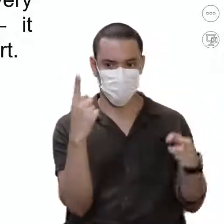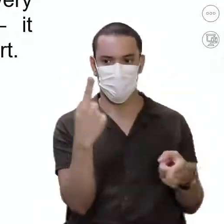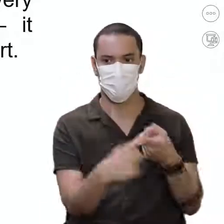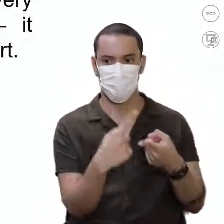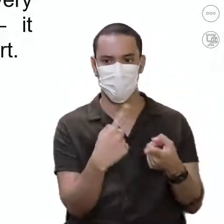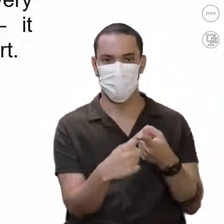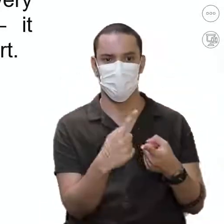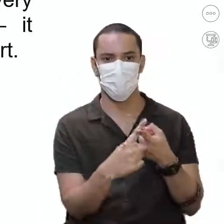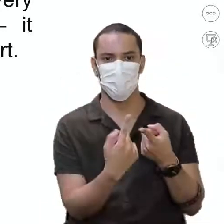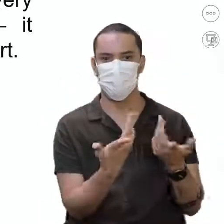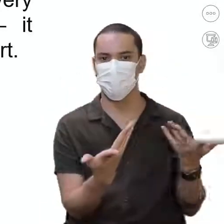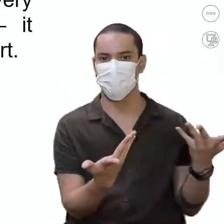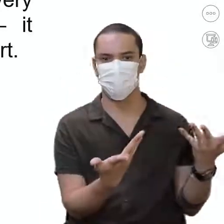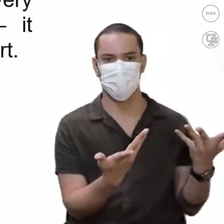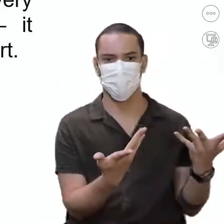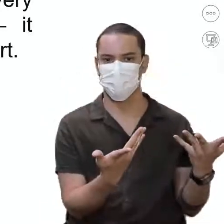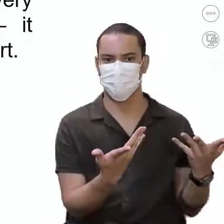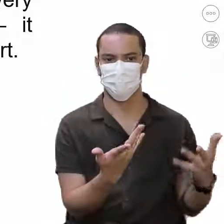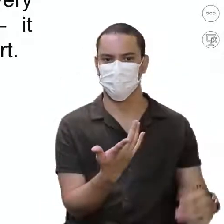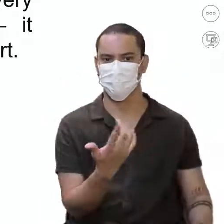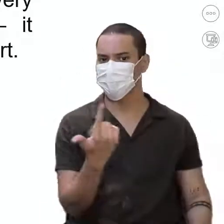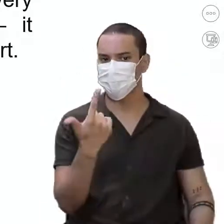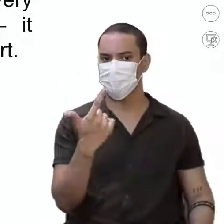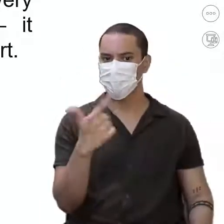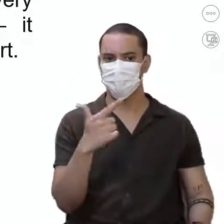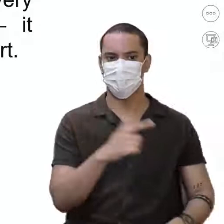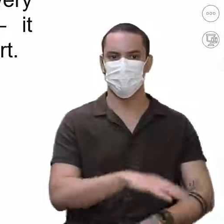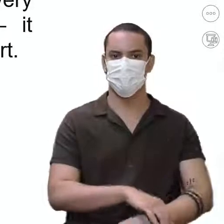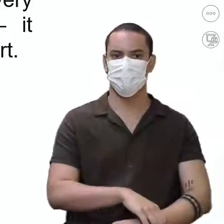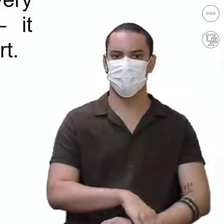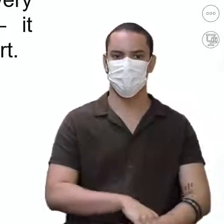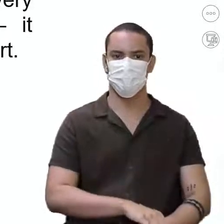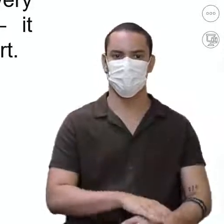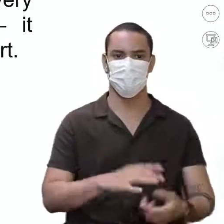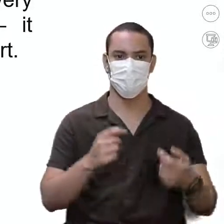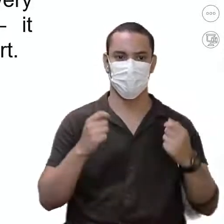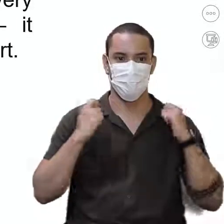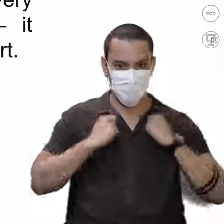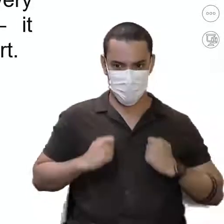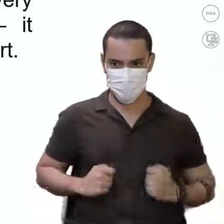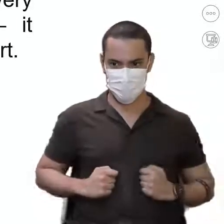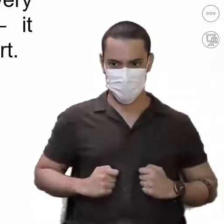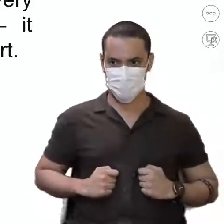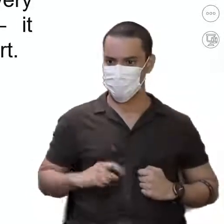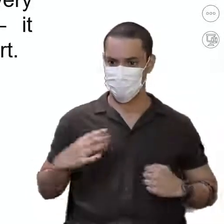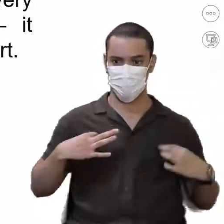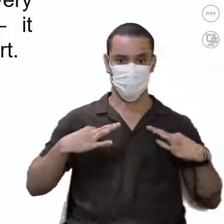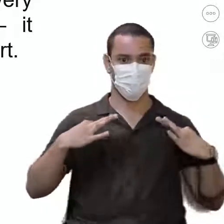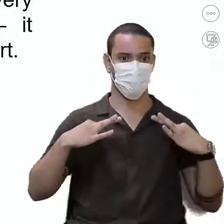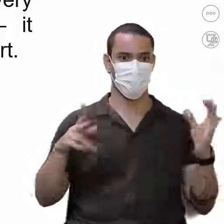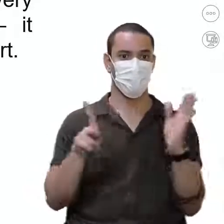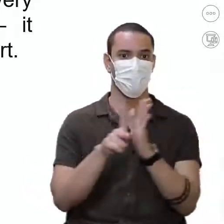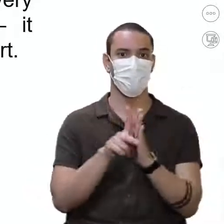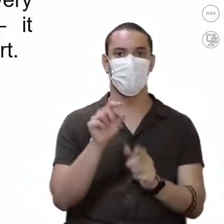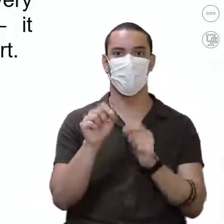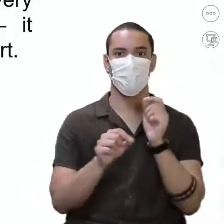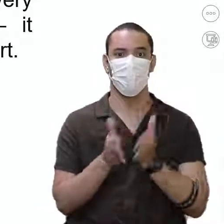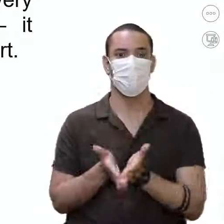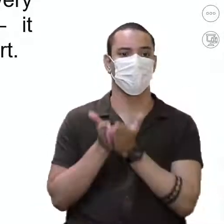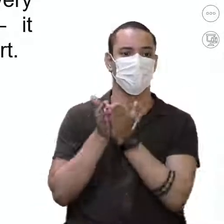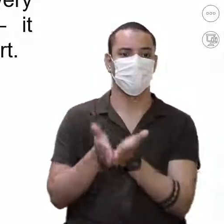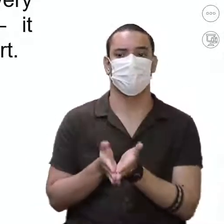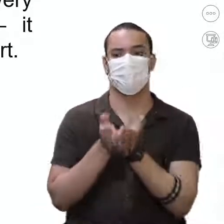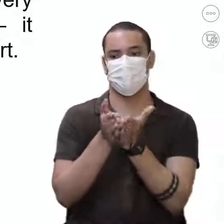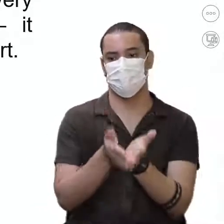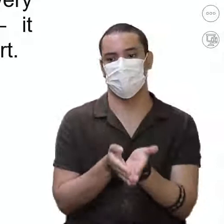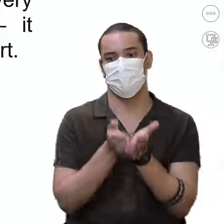porque eles não estão fantasiados, né? Pra gente poderia até ser, mas eles estão vestidos de quê? De marinheiros, aparenta